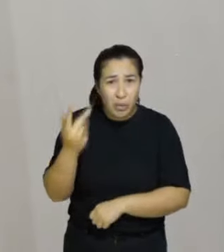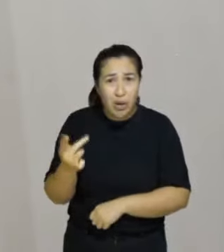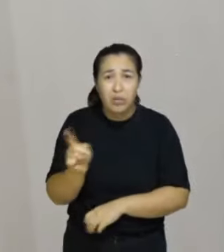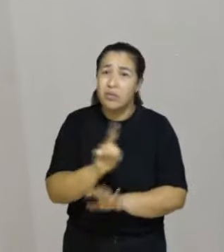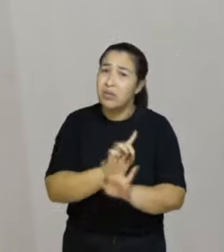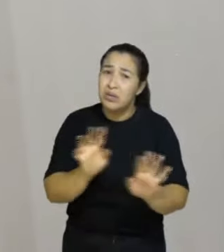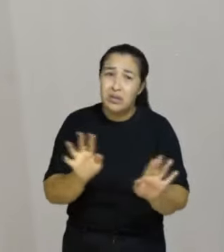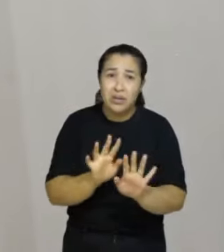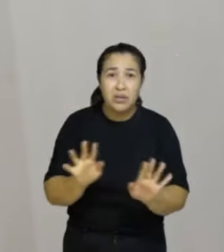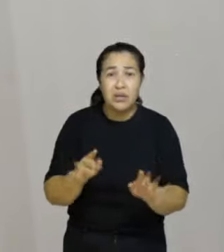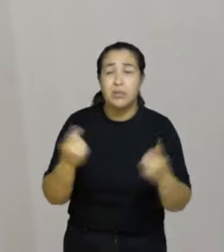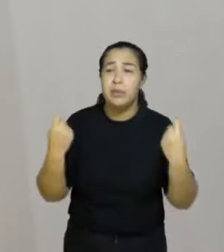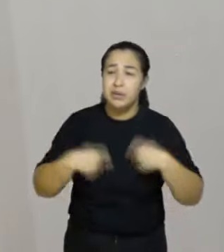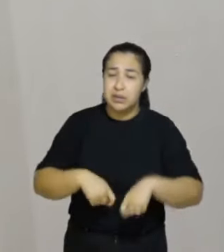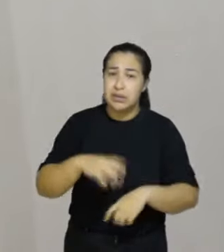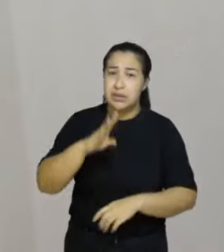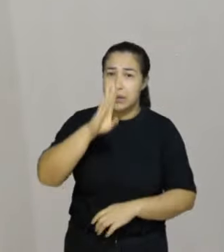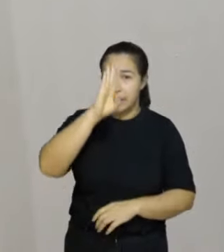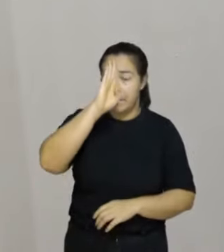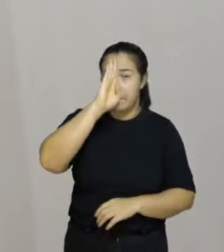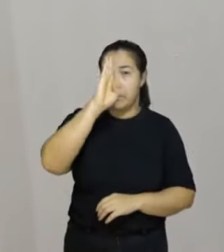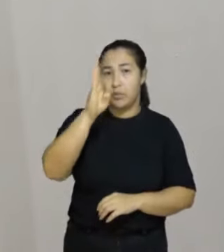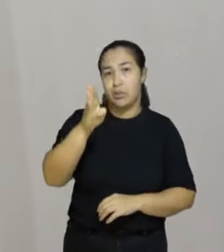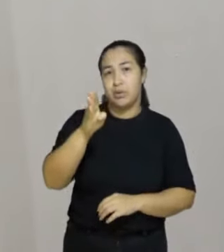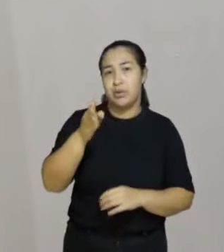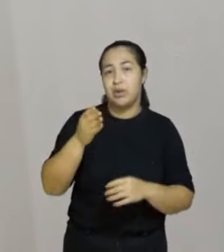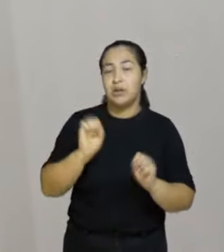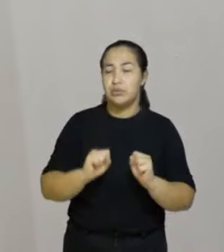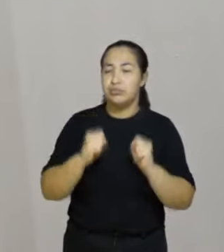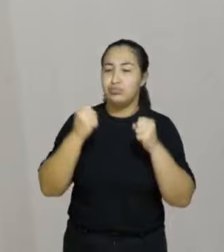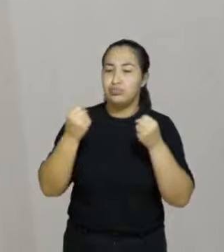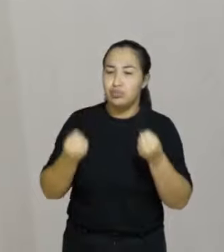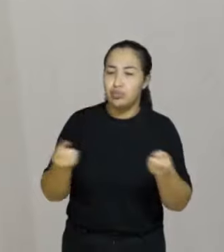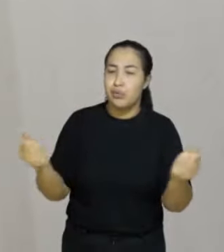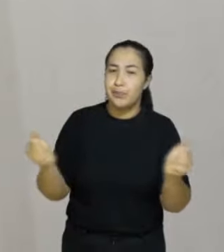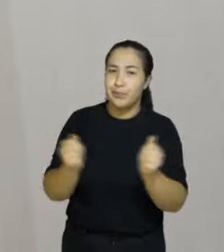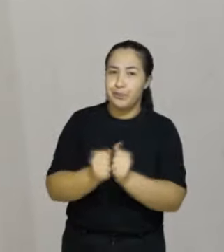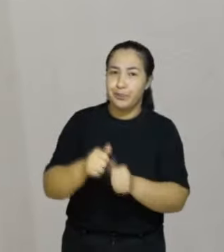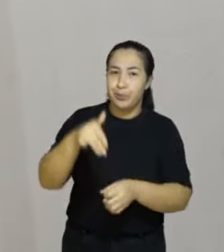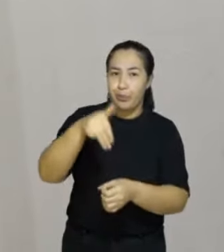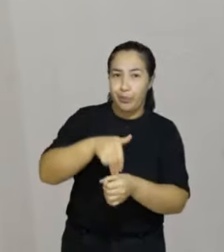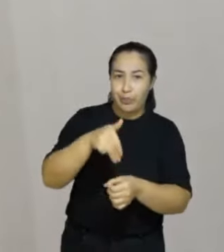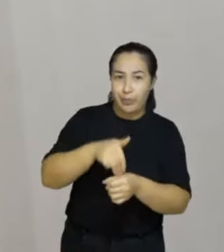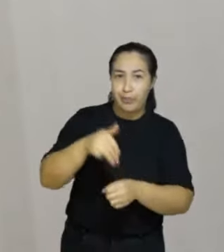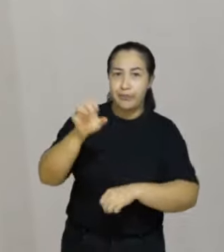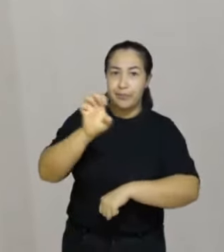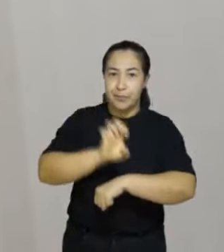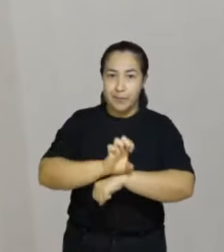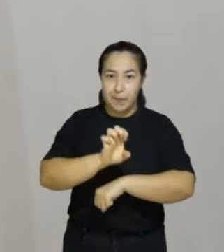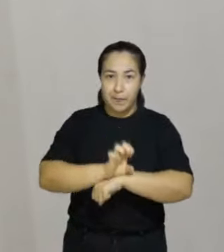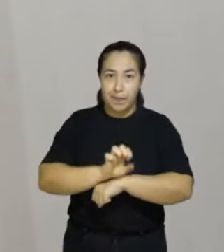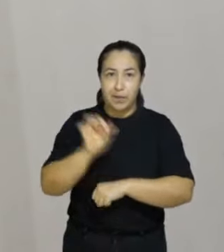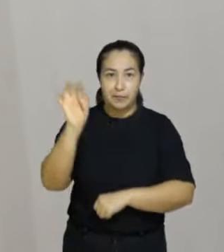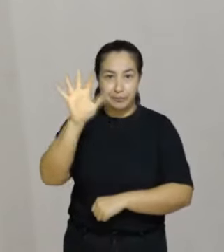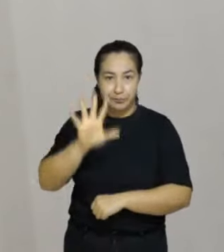na saúde através de um esforço coletivo entre municípios, estados e